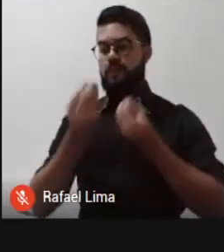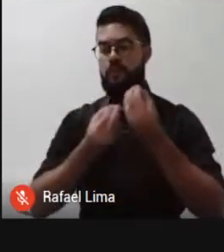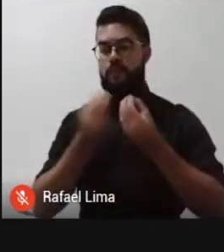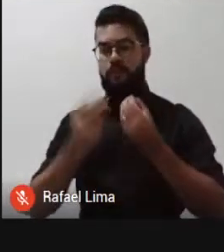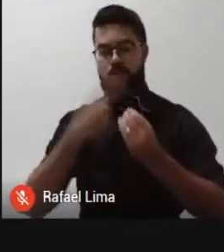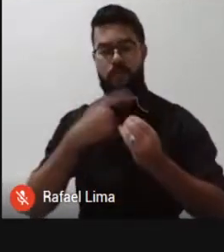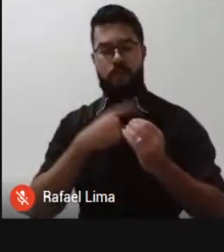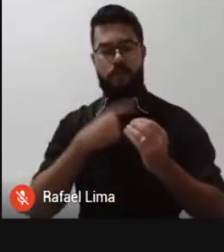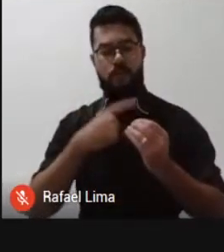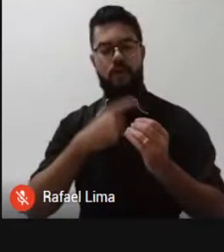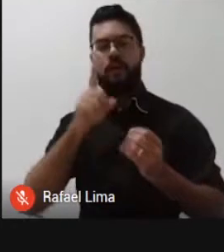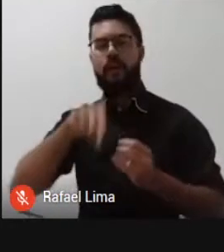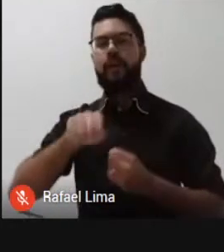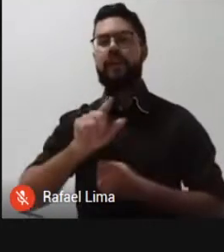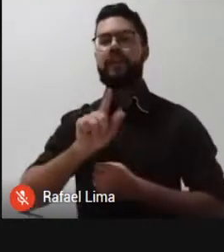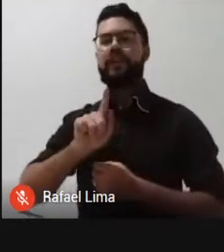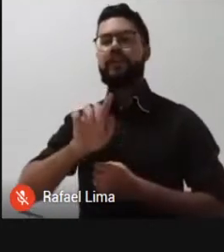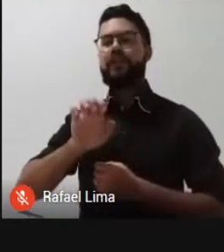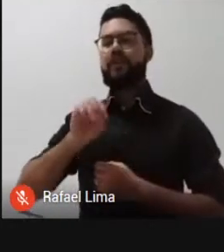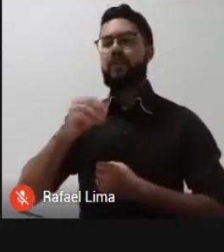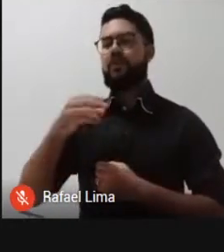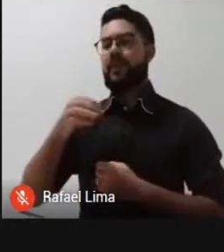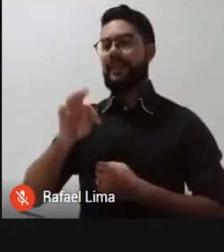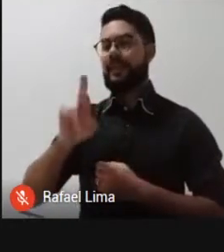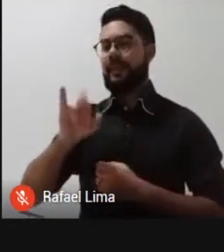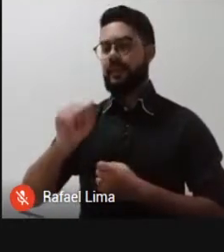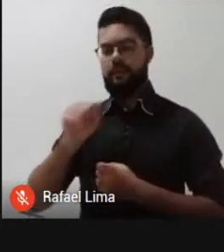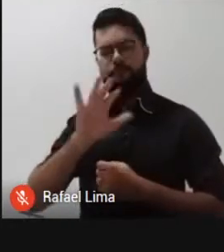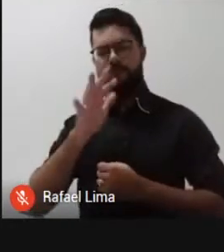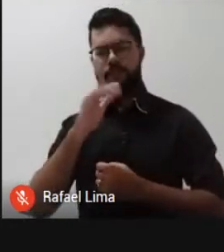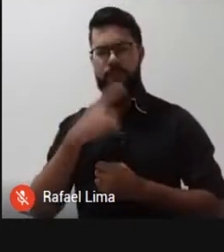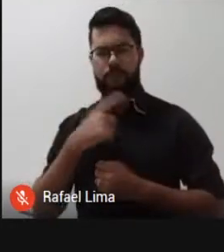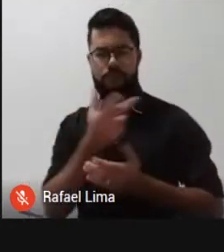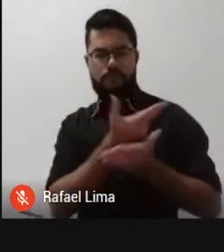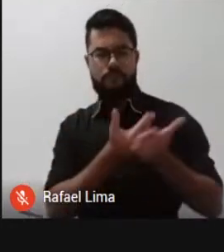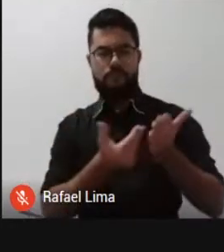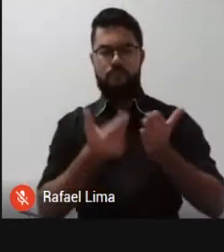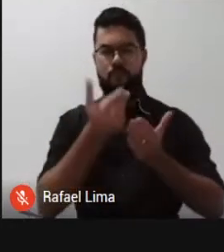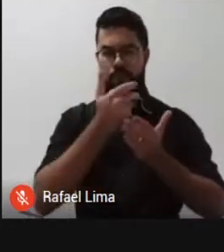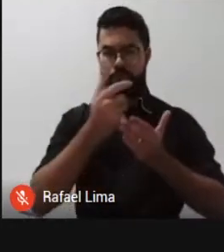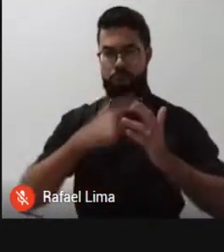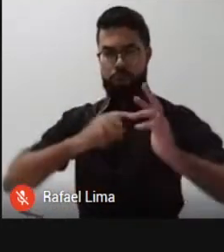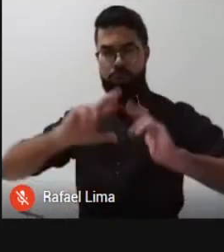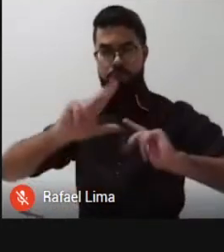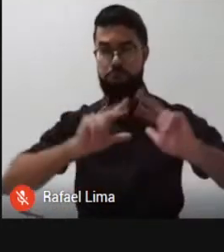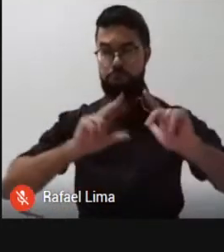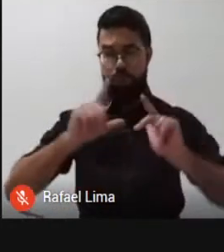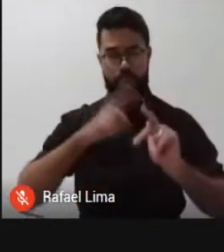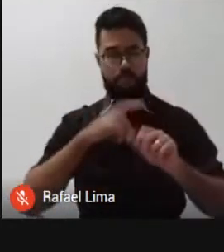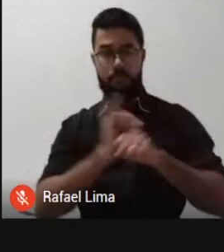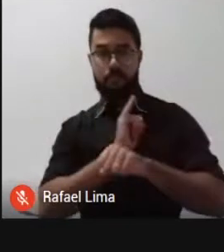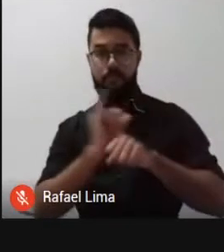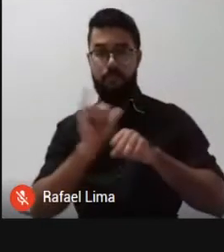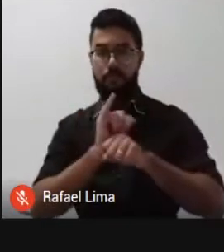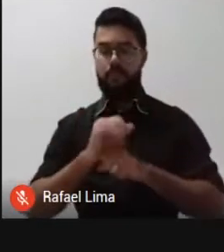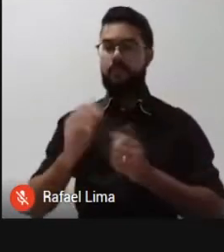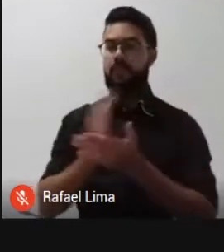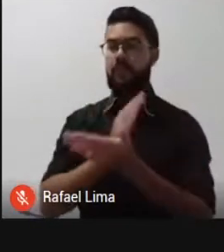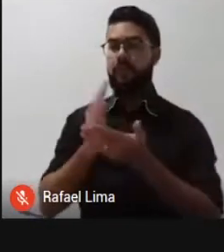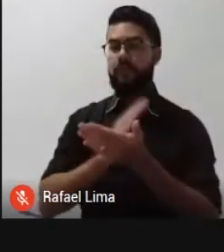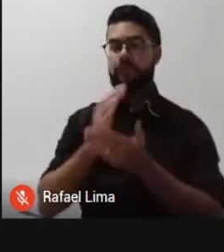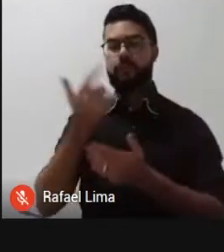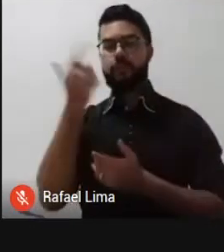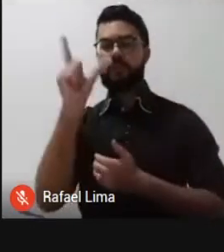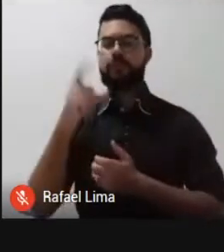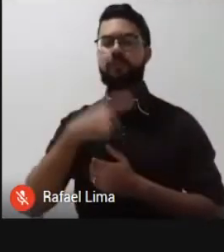né, entendendo que 100 é essa forma quase que prismática, né, até um LOD 400, onde você tem uns detalhamentos bem